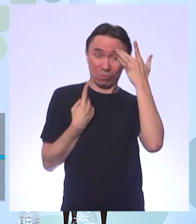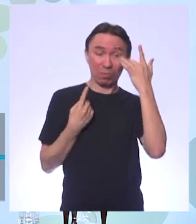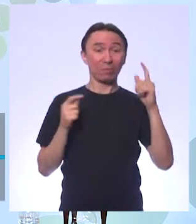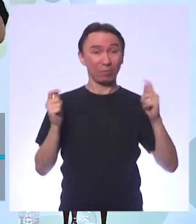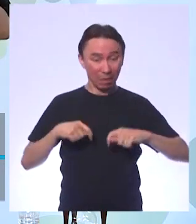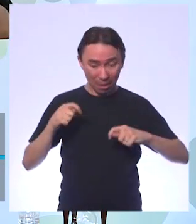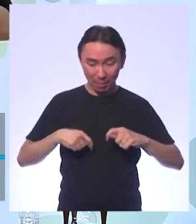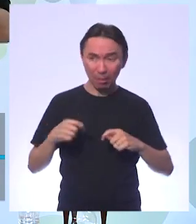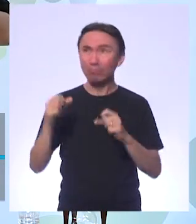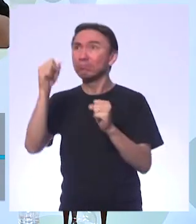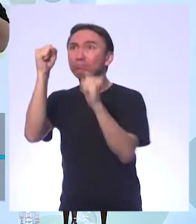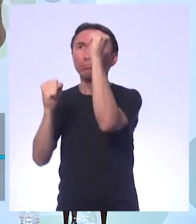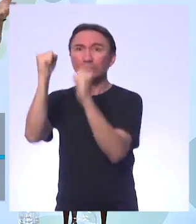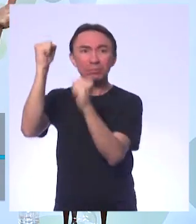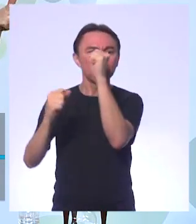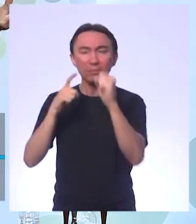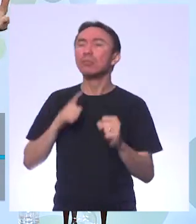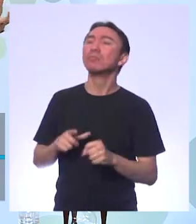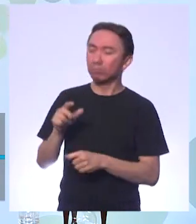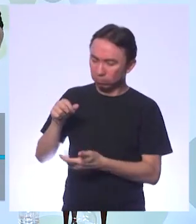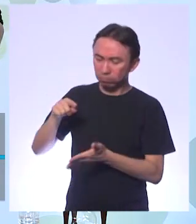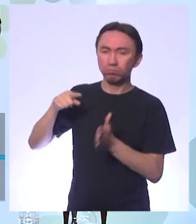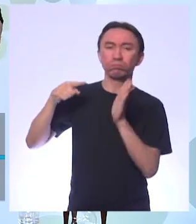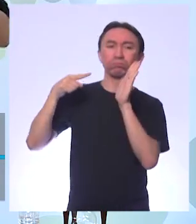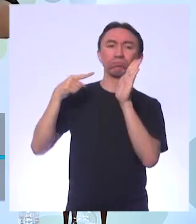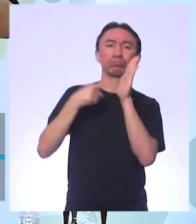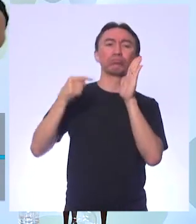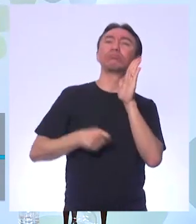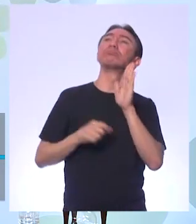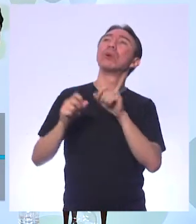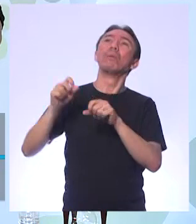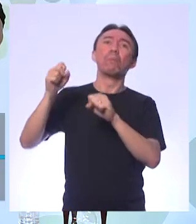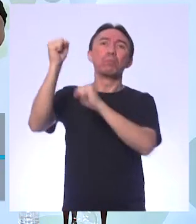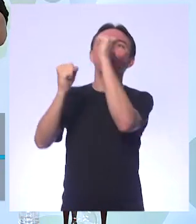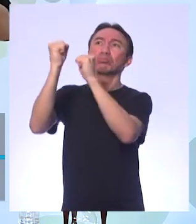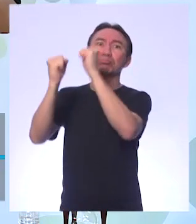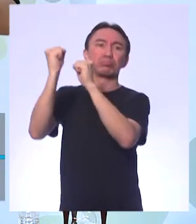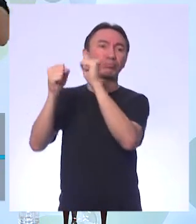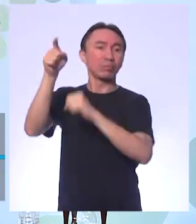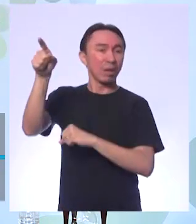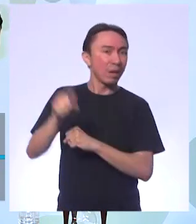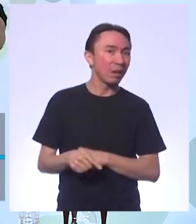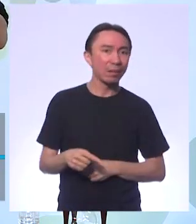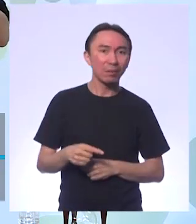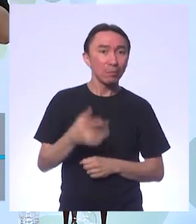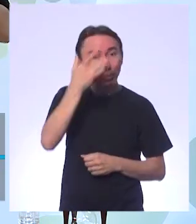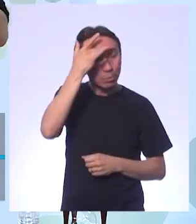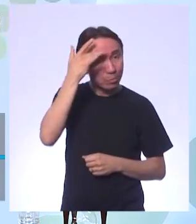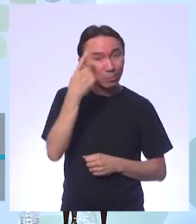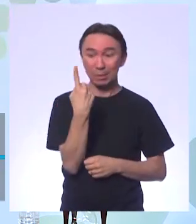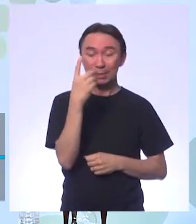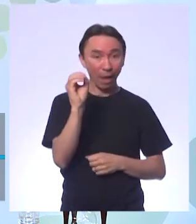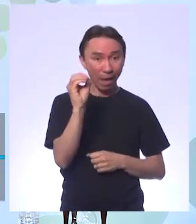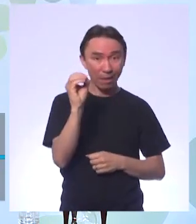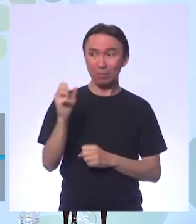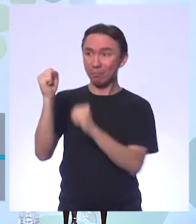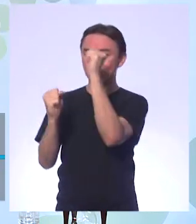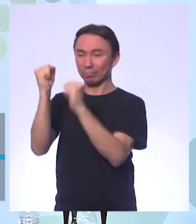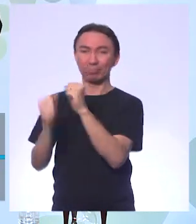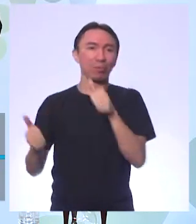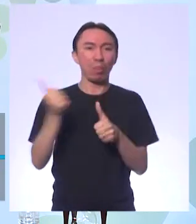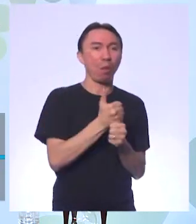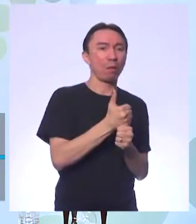uma máquina faz o trabalho de 10 pessoas. Então, hoje nós vamos ver aí o que aconteceu, né? Essas pessoas que estão